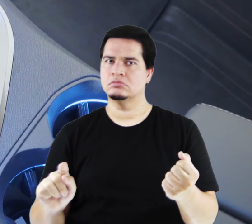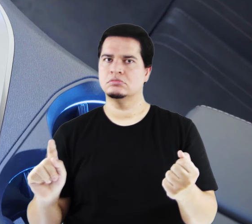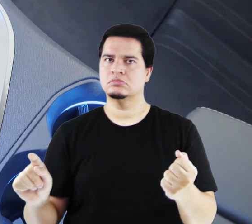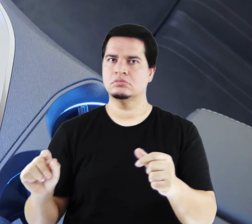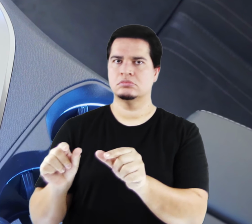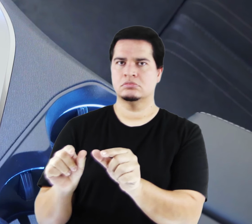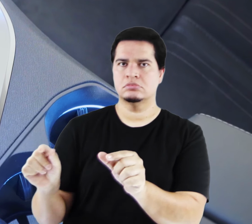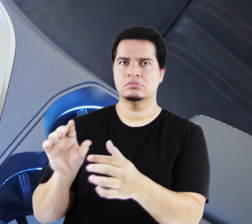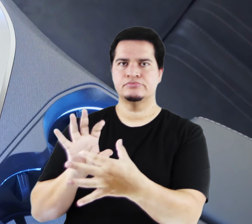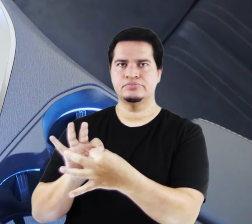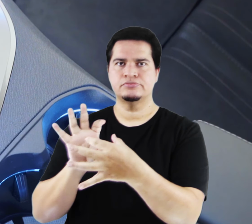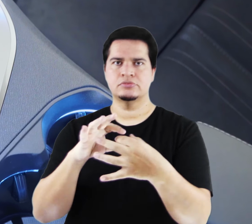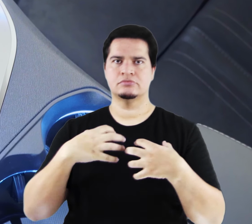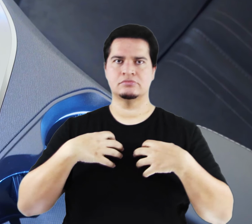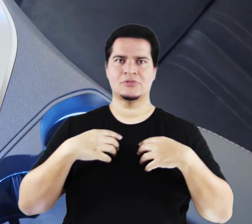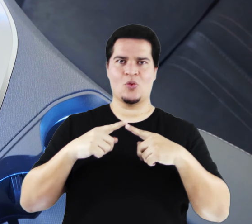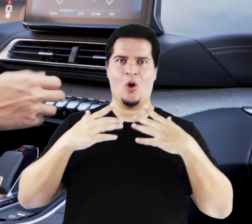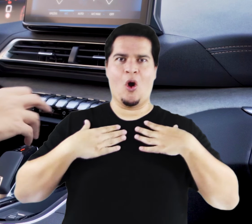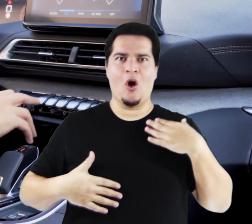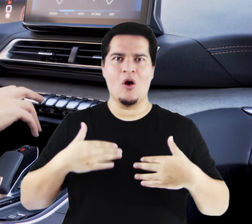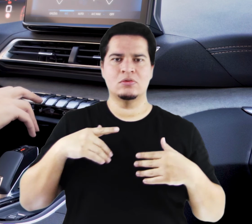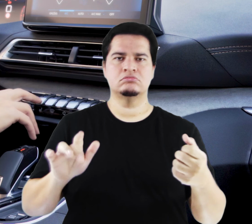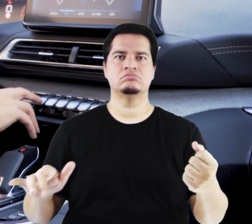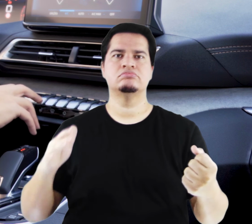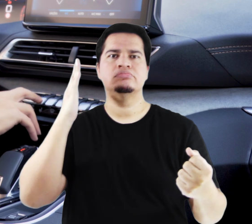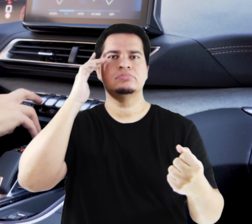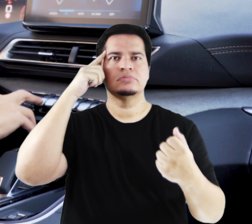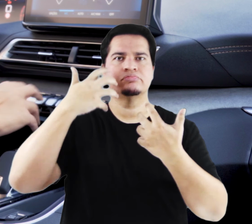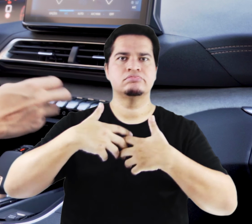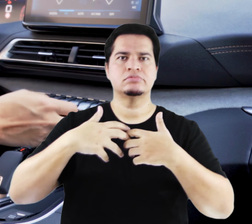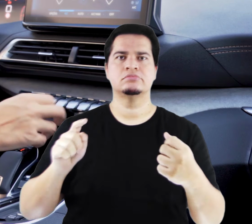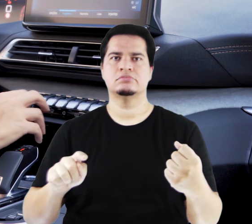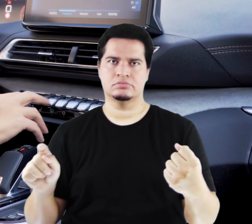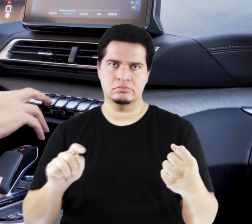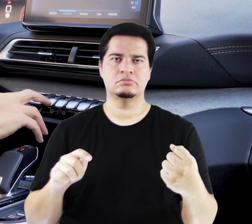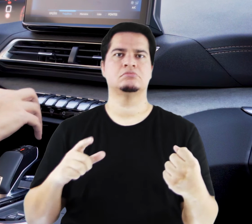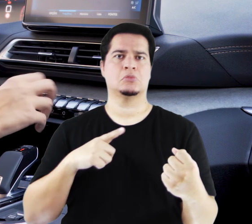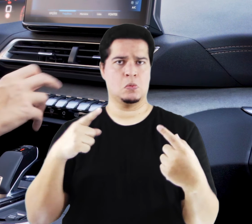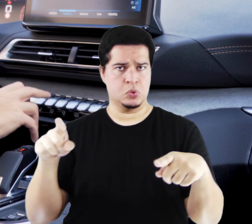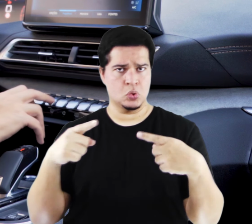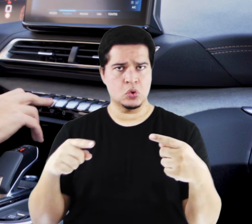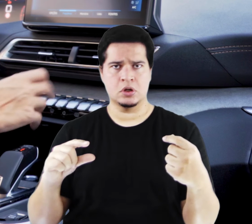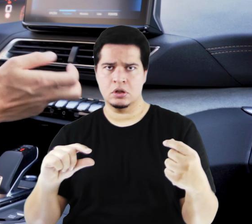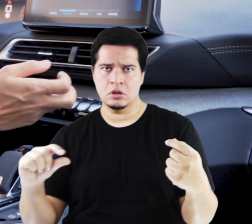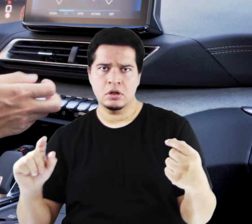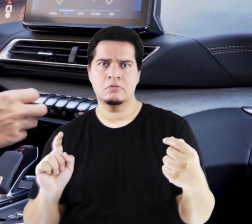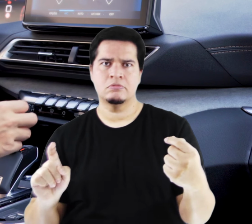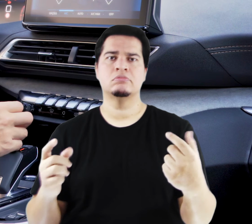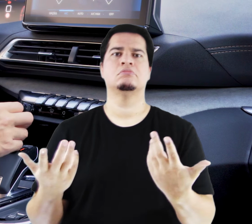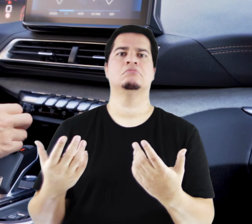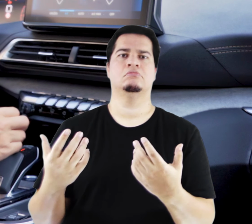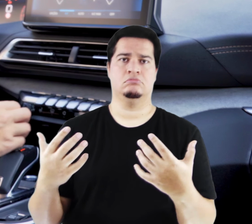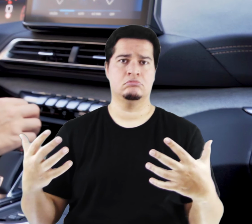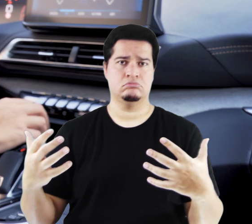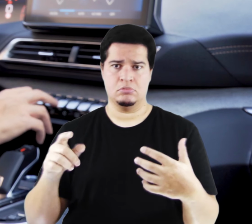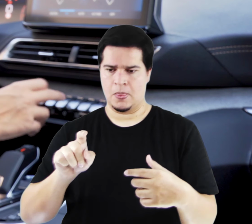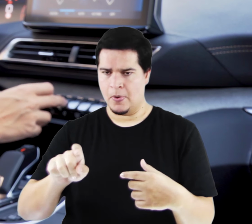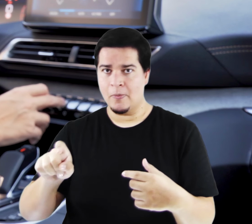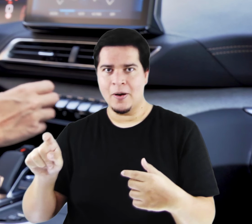você consegue achar com muito trabalho aqui no sistema de infotainment. Então, aqui, por exemplo, você consegue controlar a parte de música, parte de ventilação, você acessa diretamente